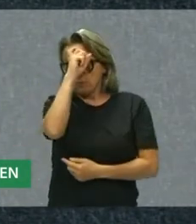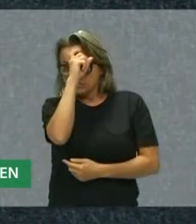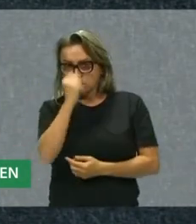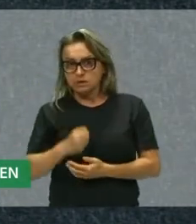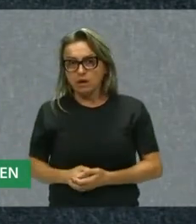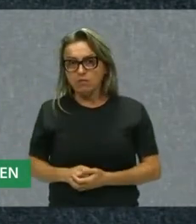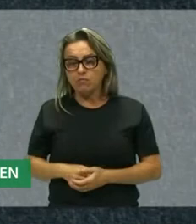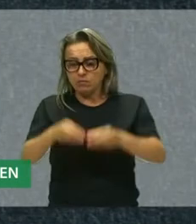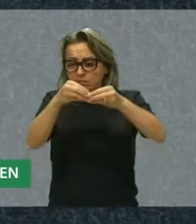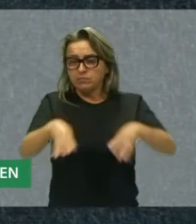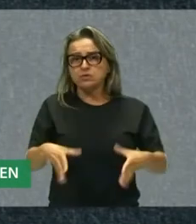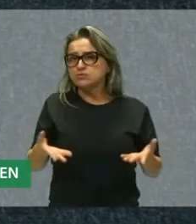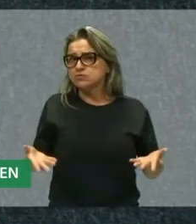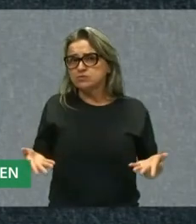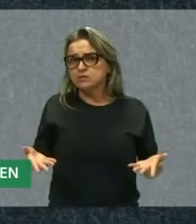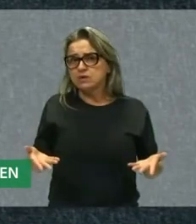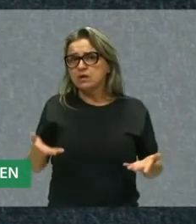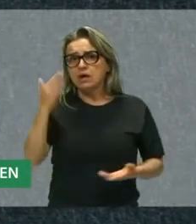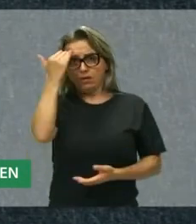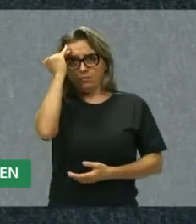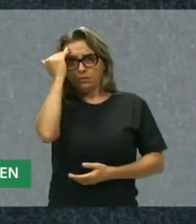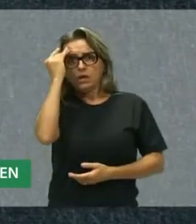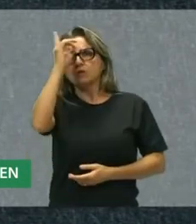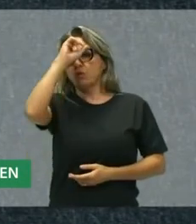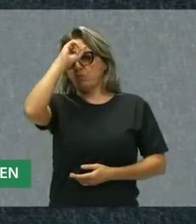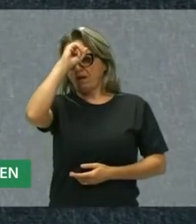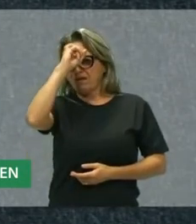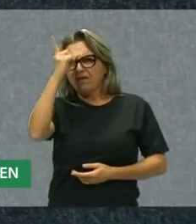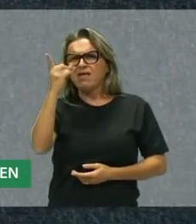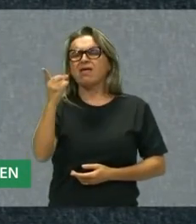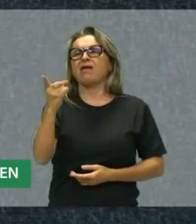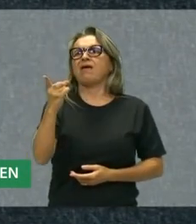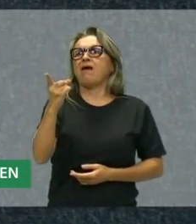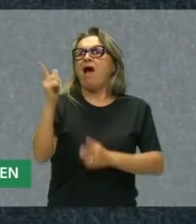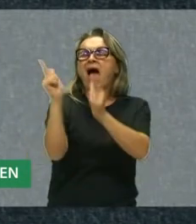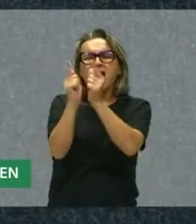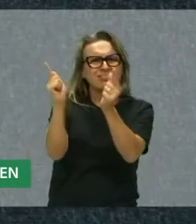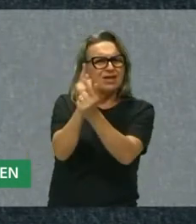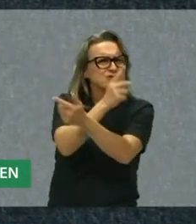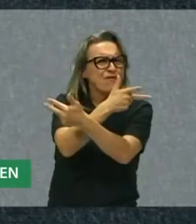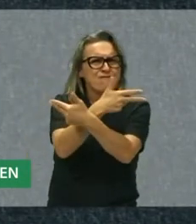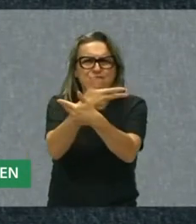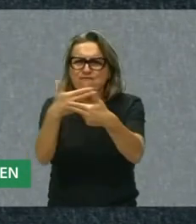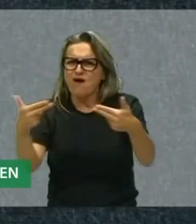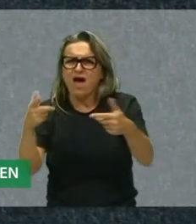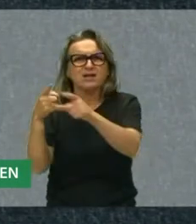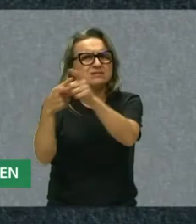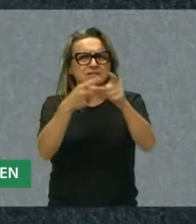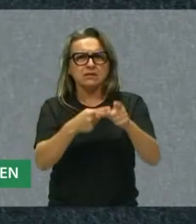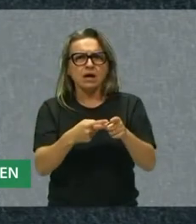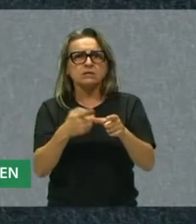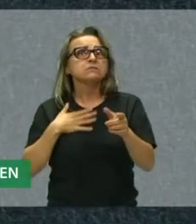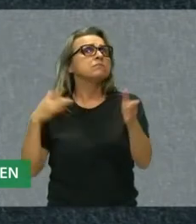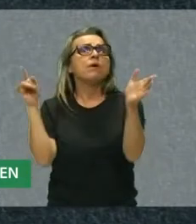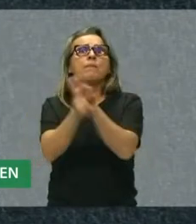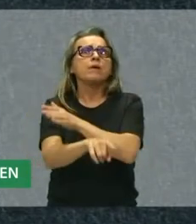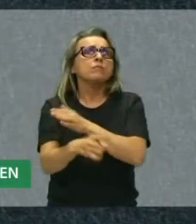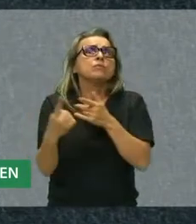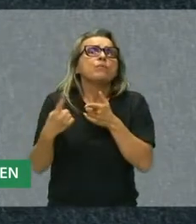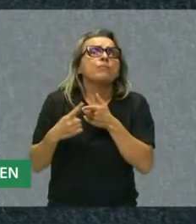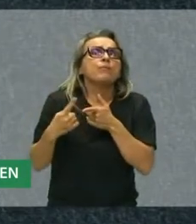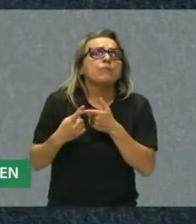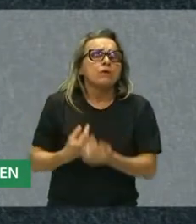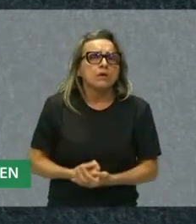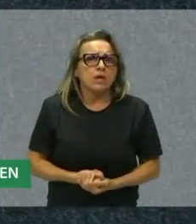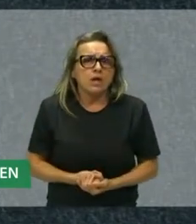Marieta ele atende várias outras cidades aqui da região, mas a minha pergunta aqui é se Por que que ainda não foi feito? Não